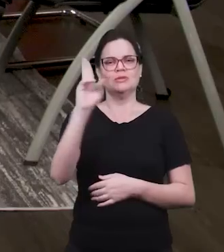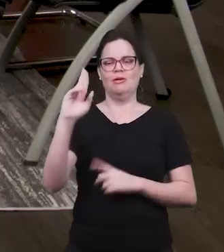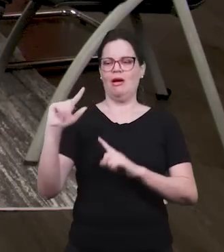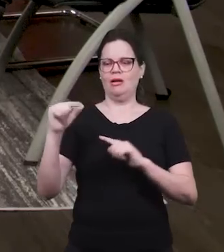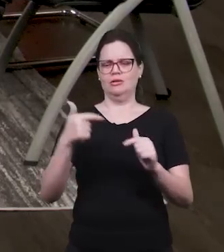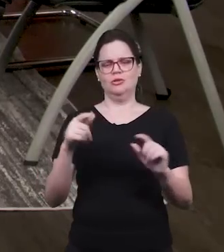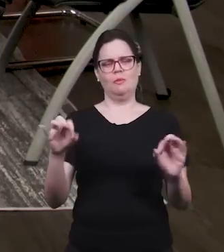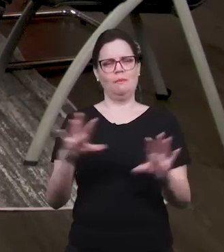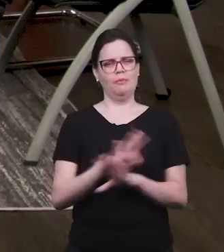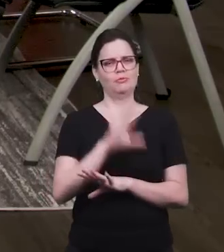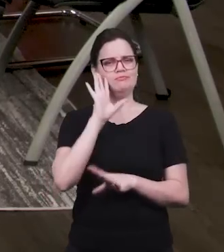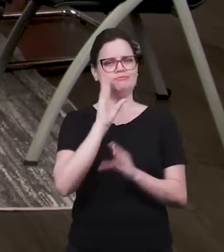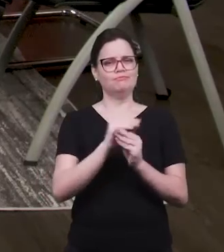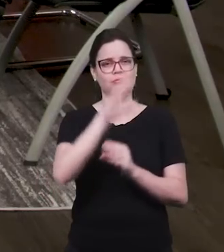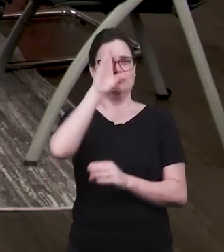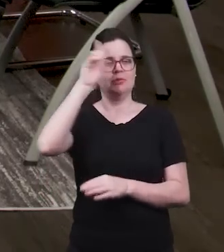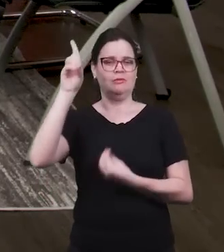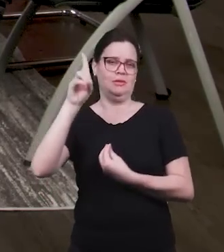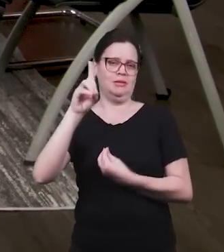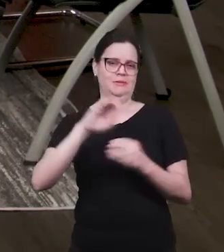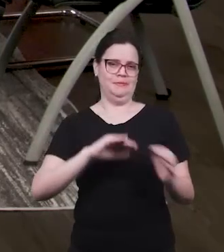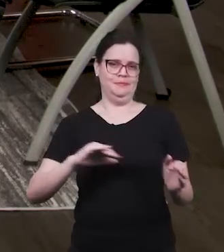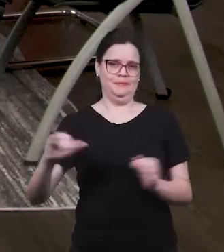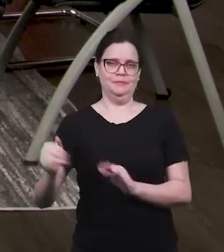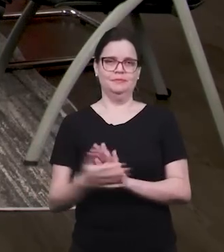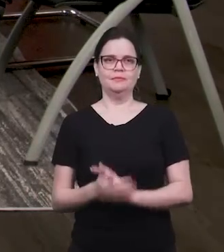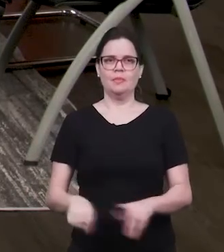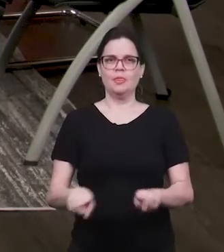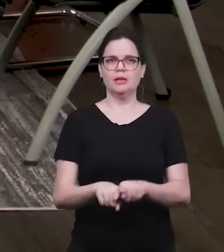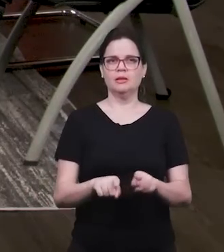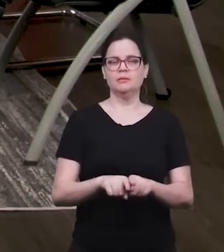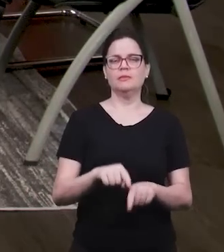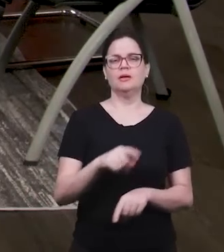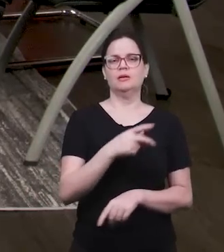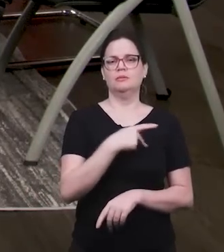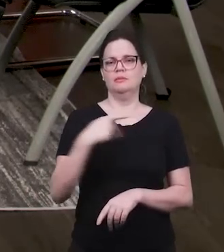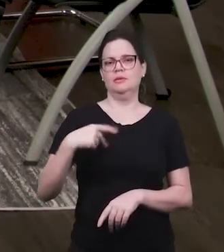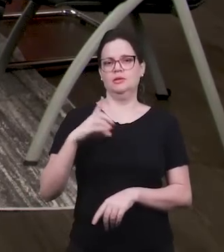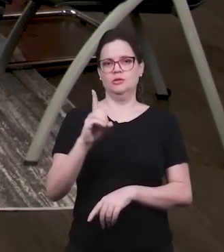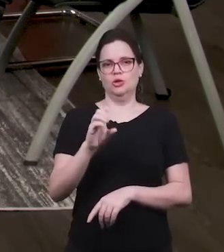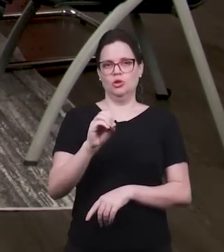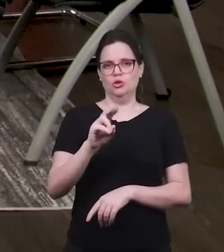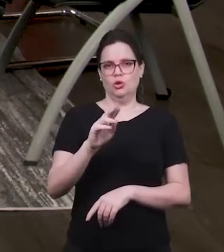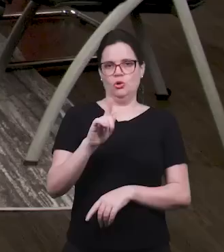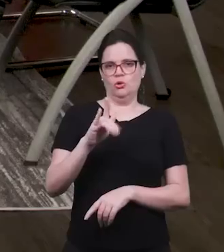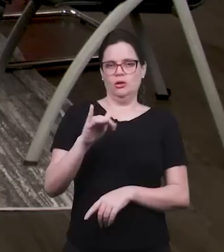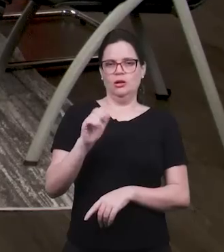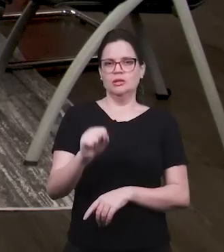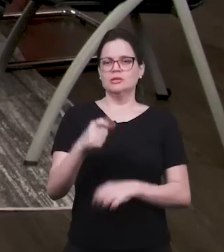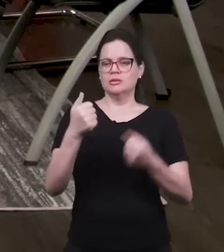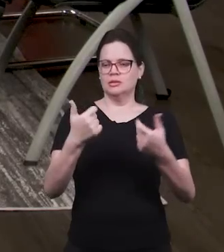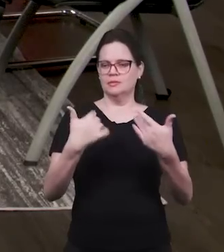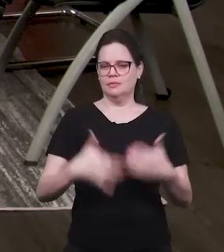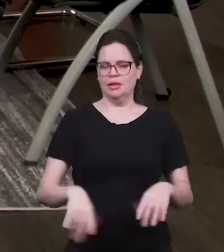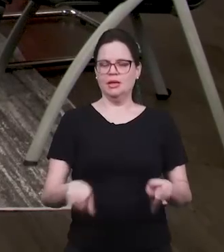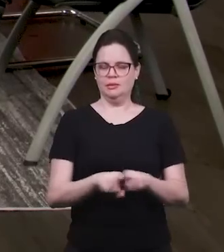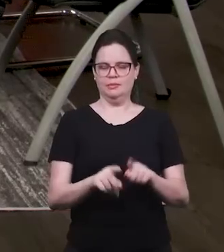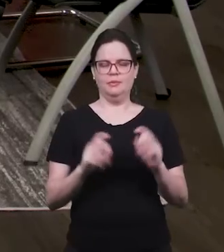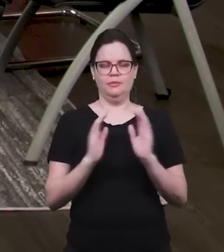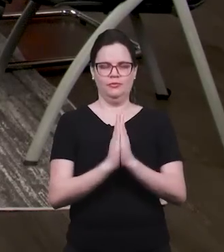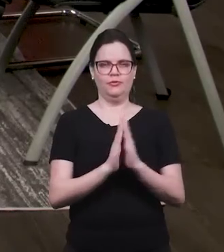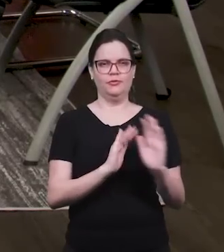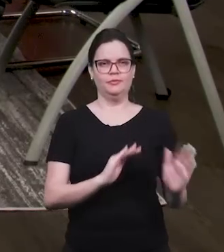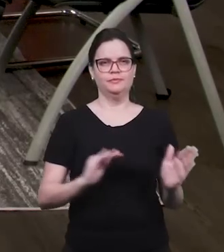Bom, vamos seguir aqui. Pastor Douglas, há um episódio bíblico também que você vai trazer para ajudar a ampliar esse